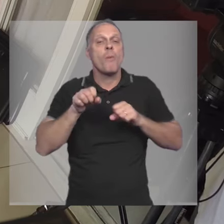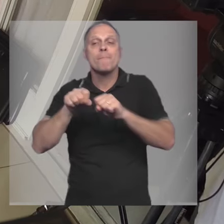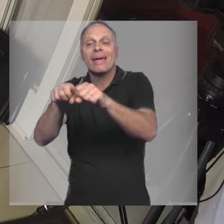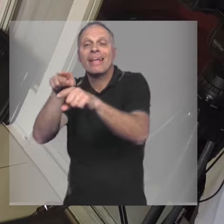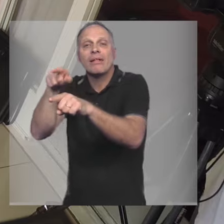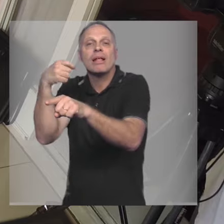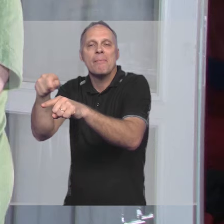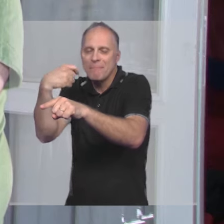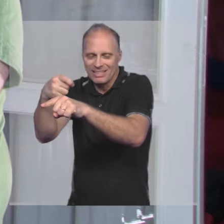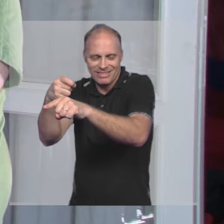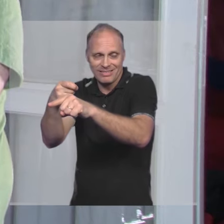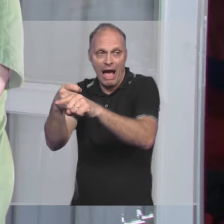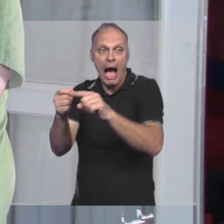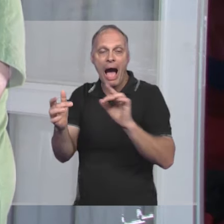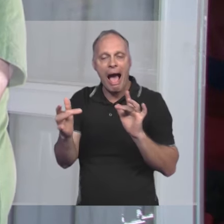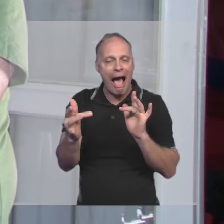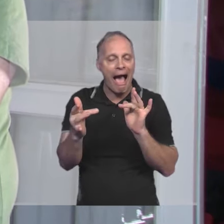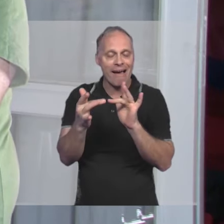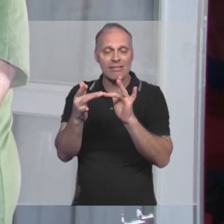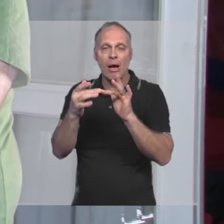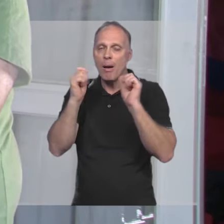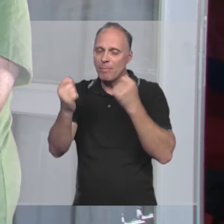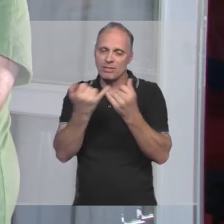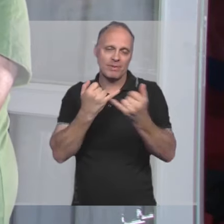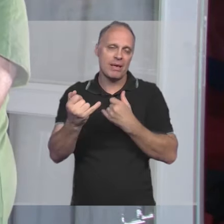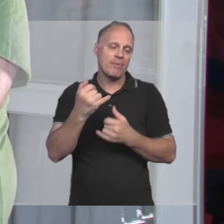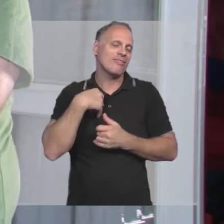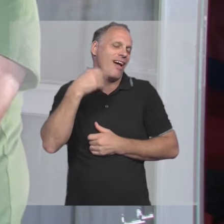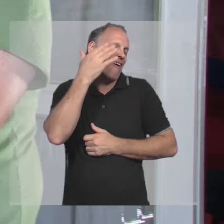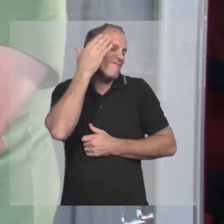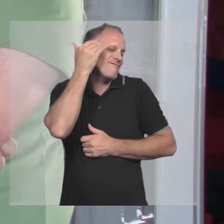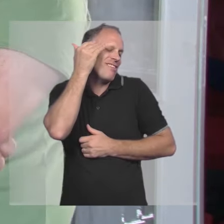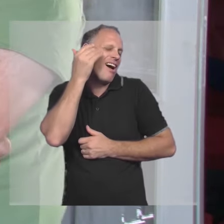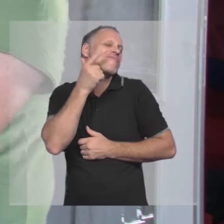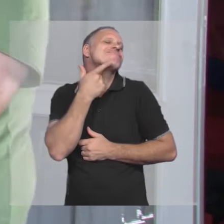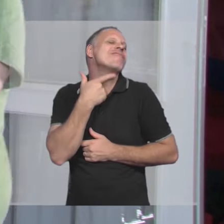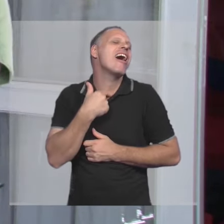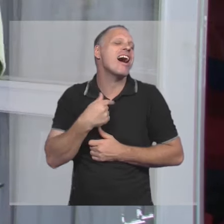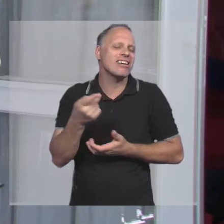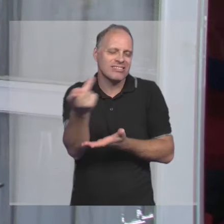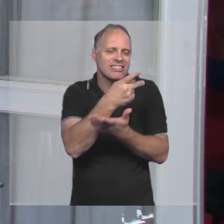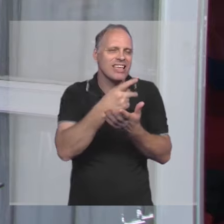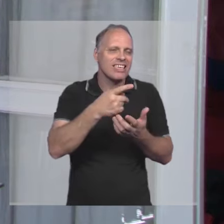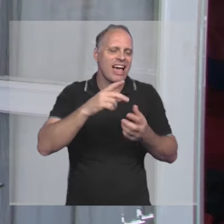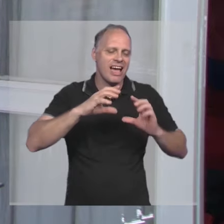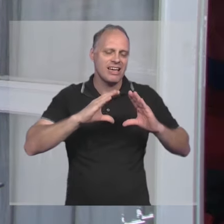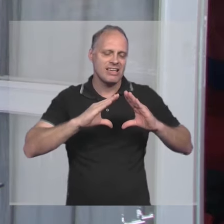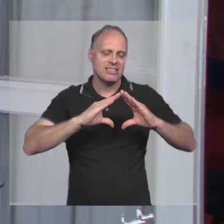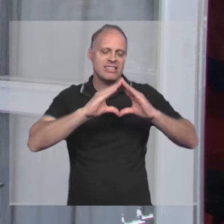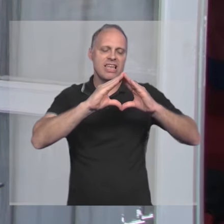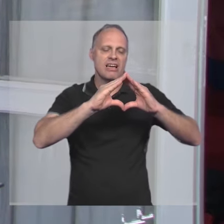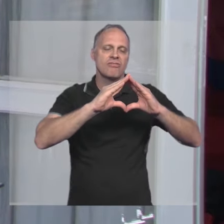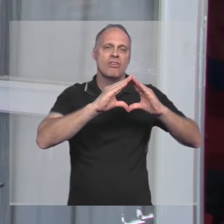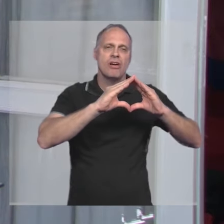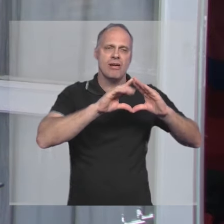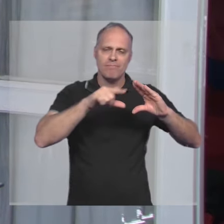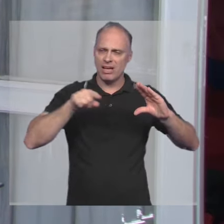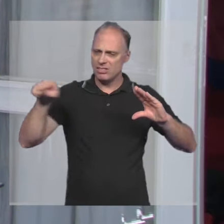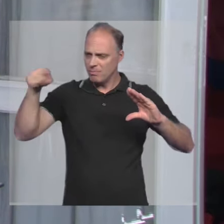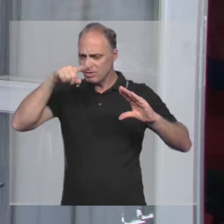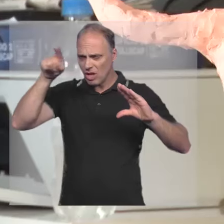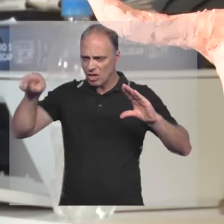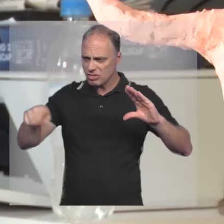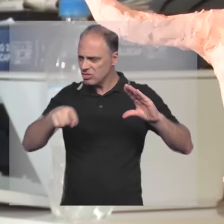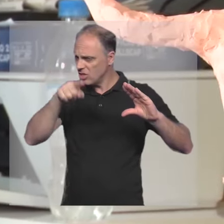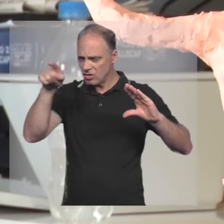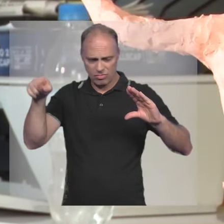mercado precisava. Eu posso ser o maior fã do mundo de desenhar triângulos, mas se o mercado hoje precisa de círculos, não vai